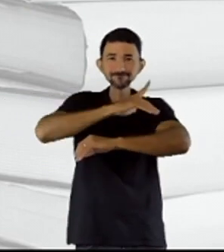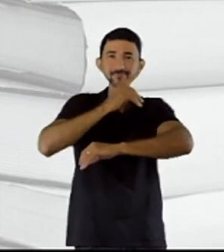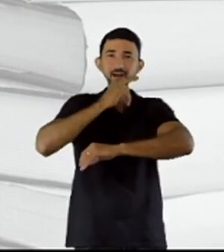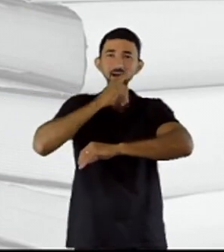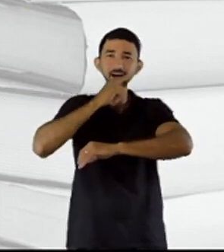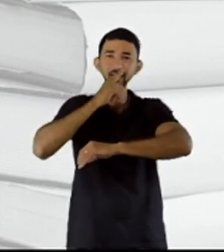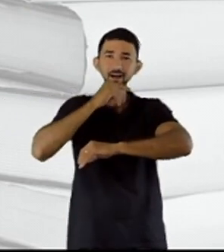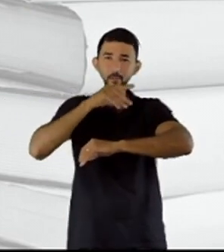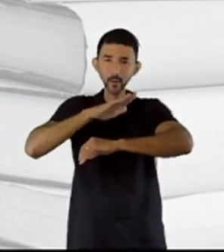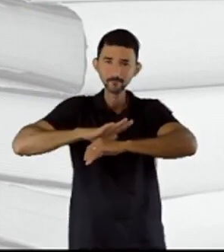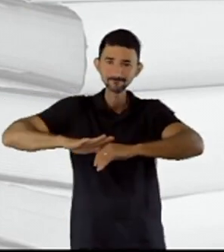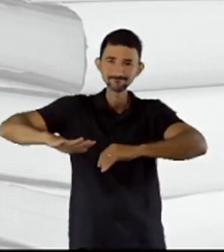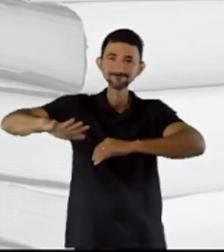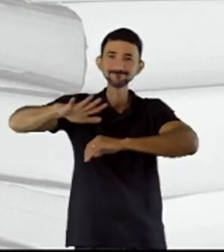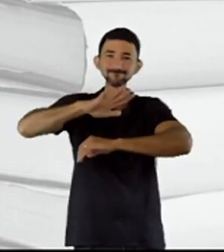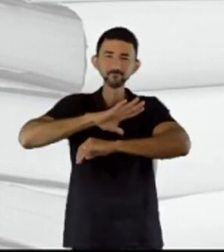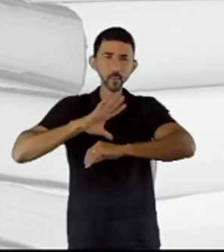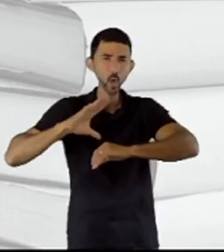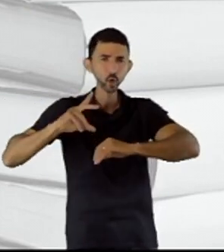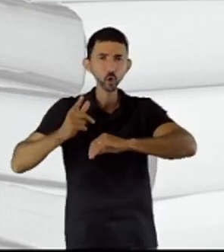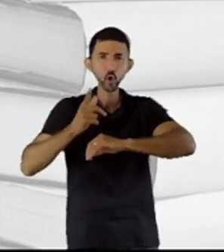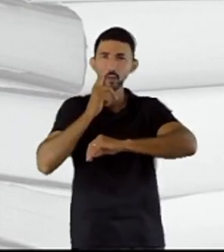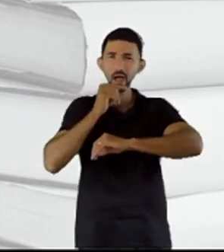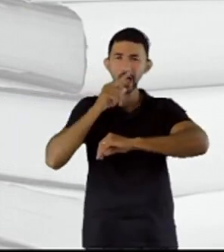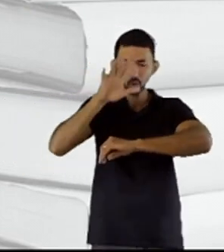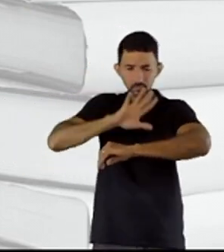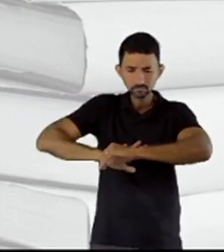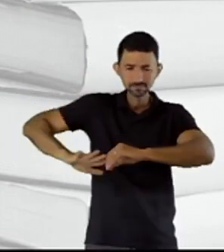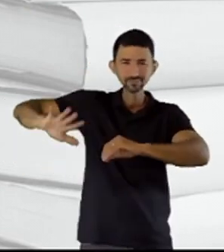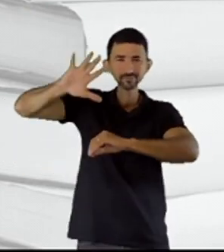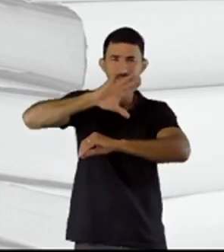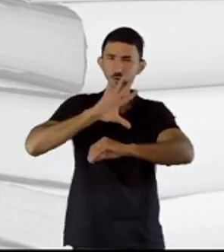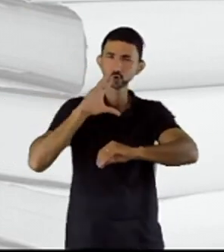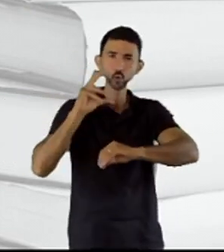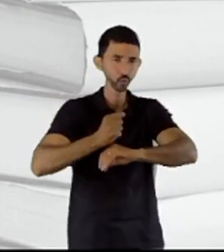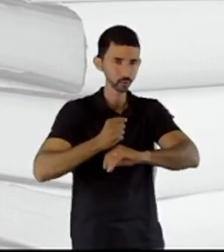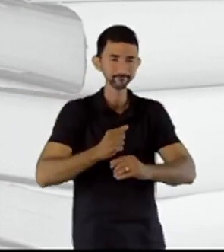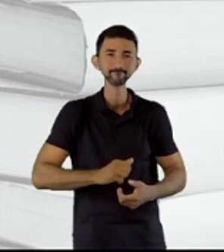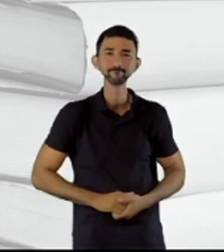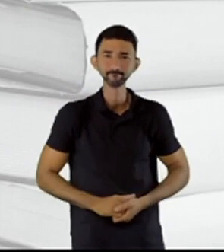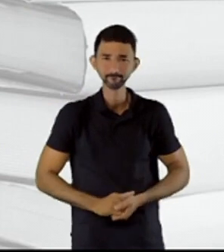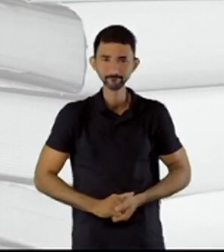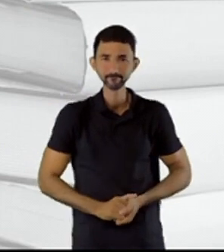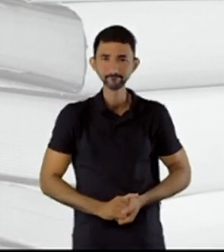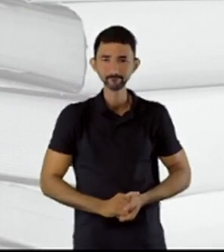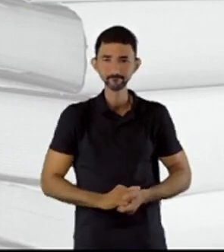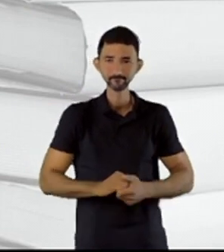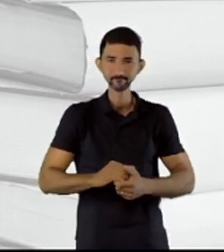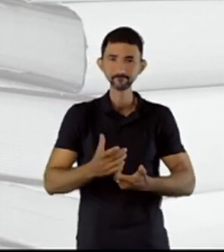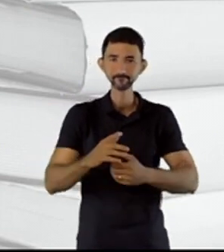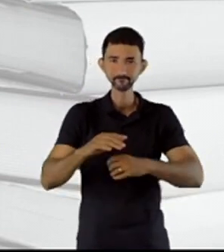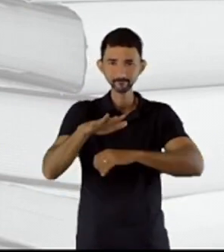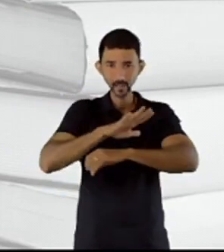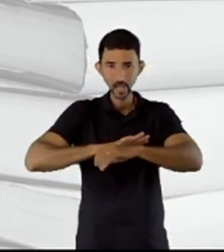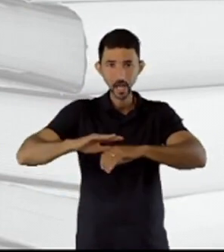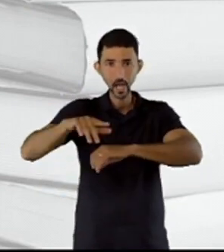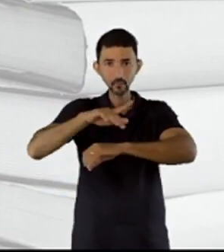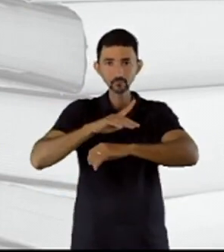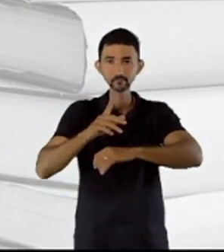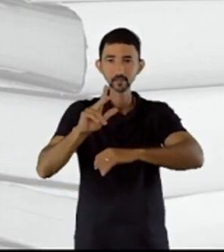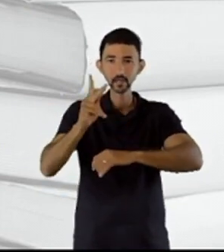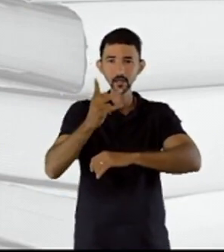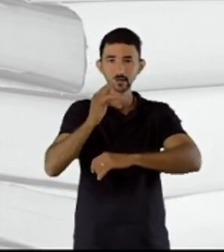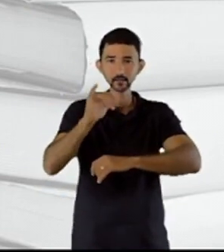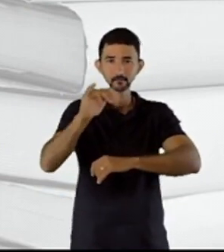estar presentes toda a água do planeta, tudo bem? Toda a água do planeta